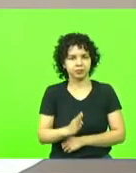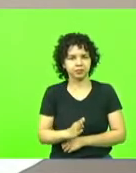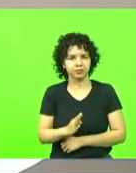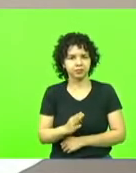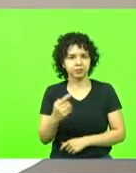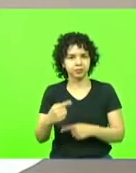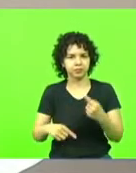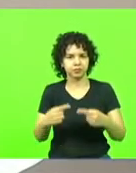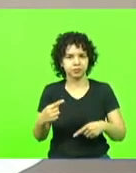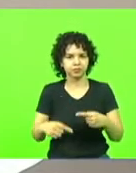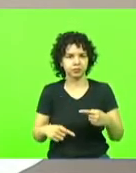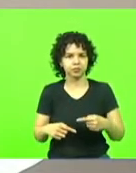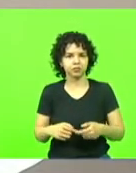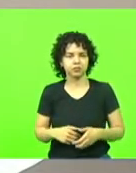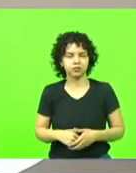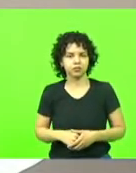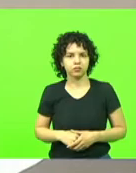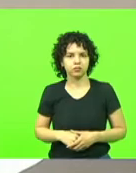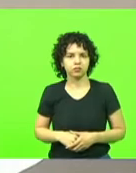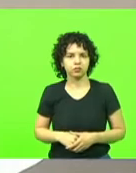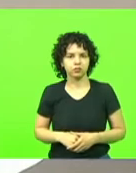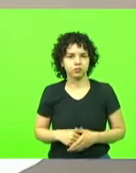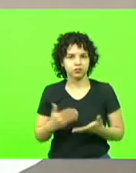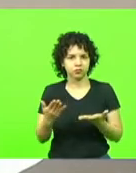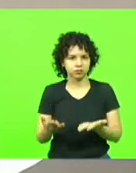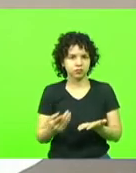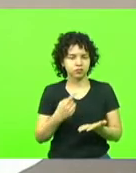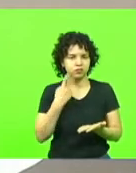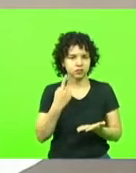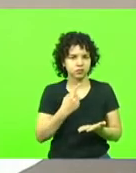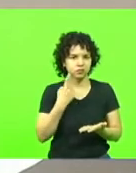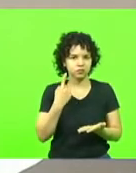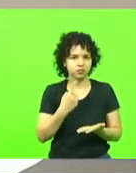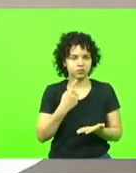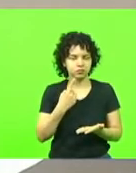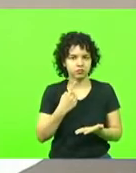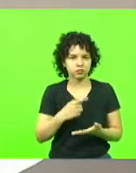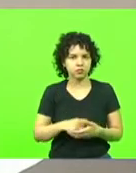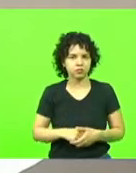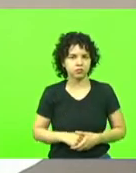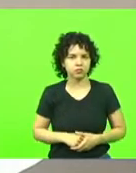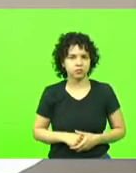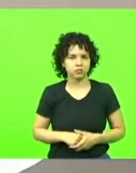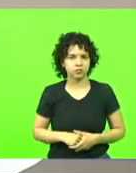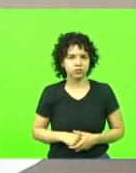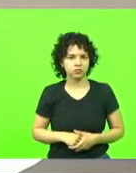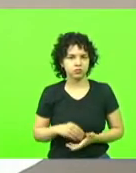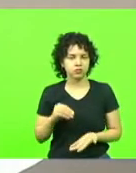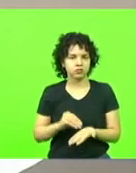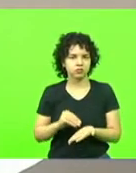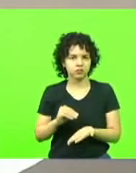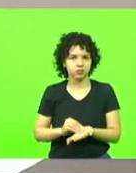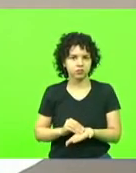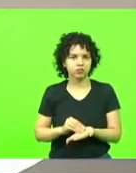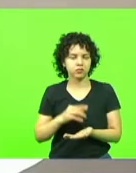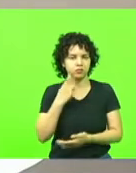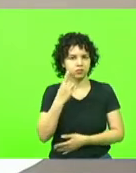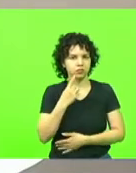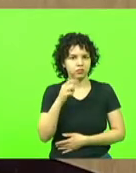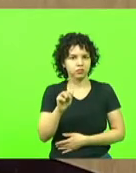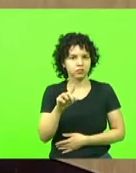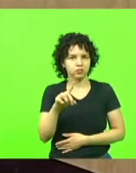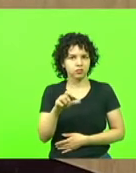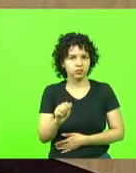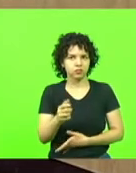Não havendo quem queira discutir. Pois não, deputado Milton. Na ausência da deputada Ada,